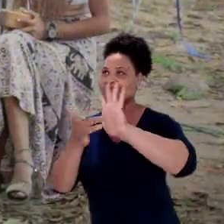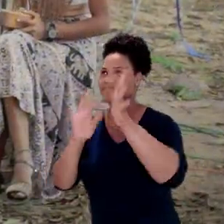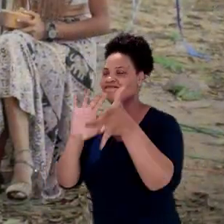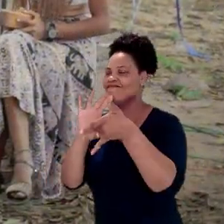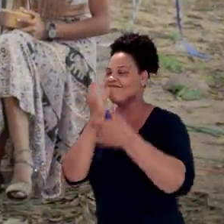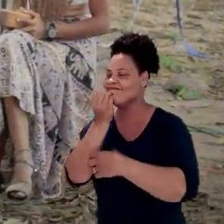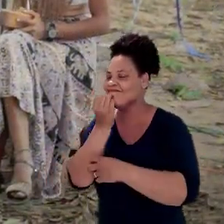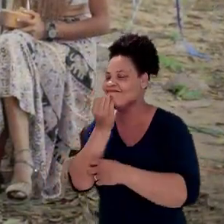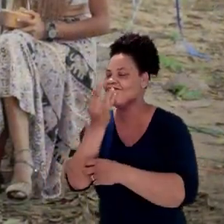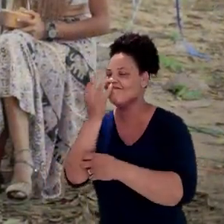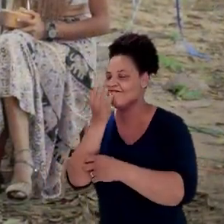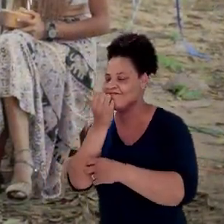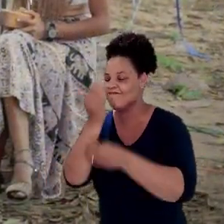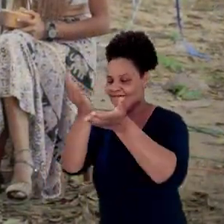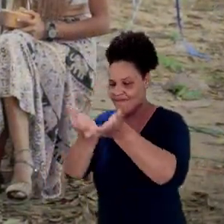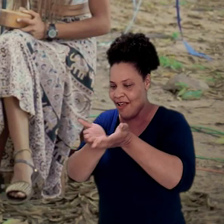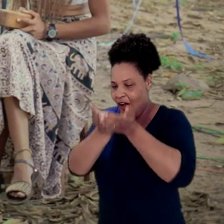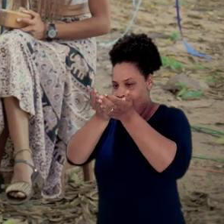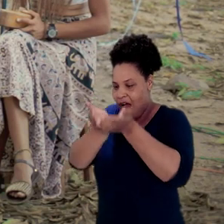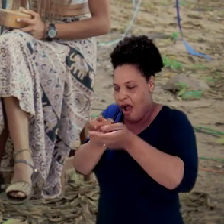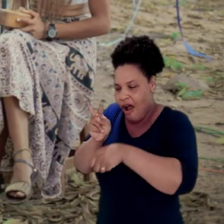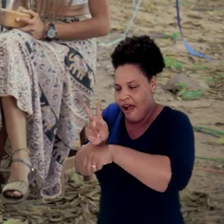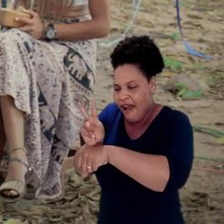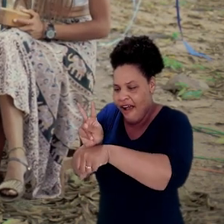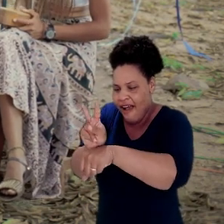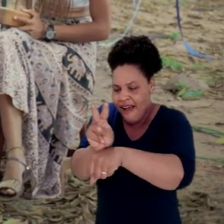Bom Jesus dos